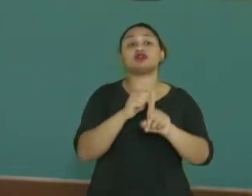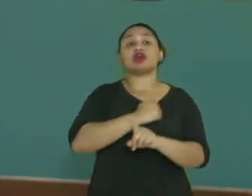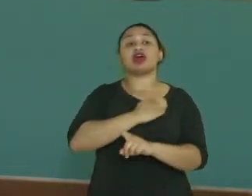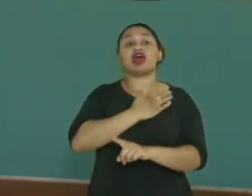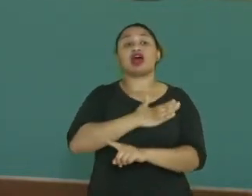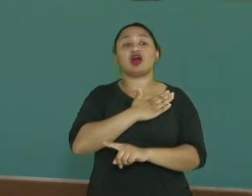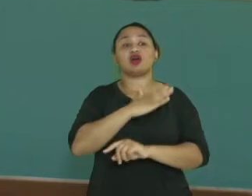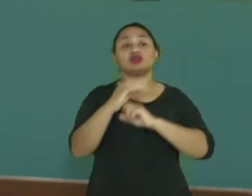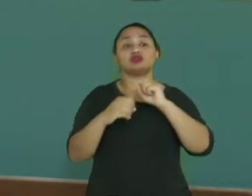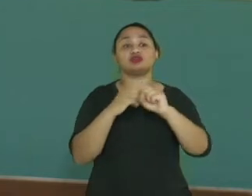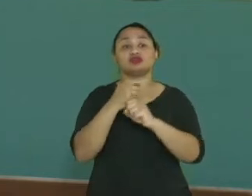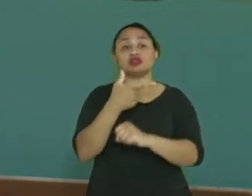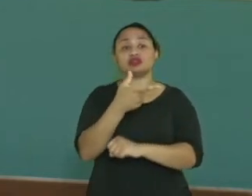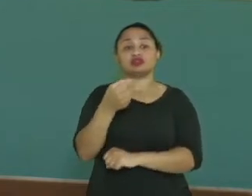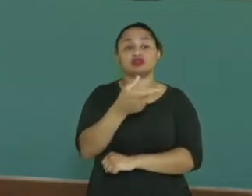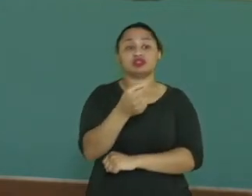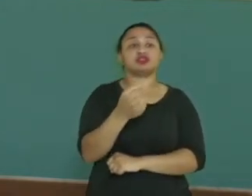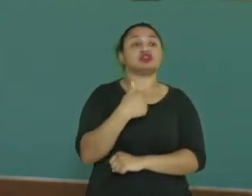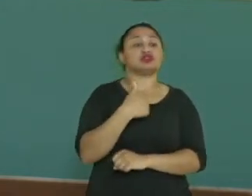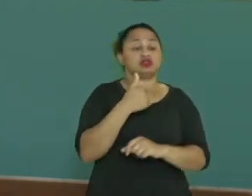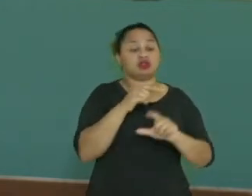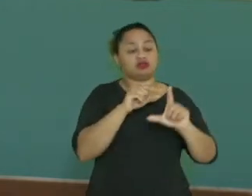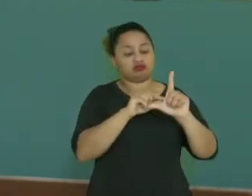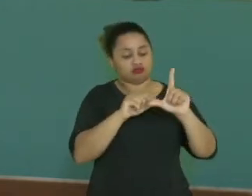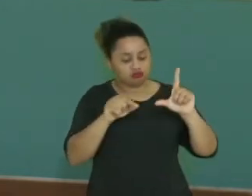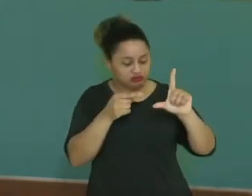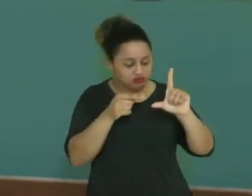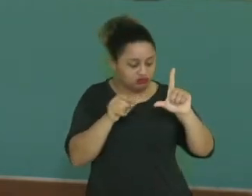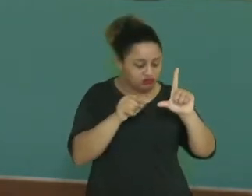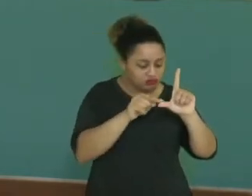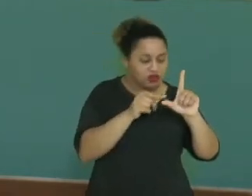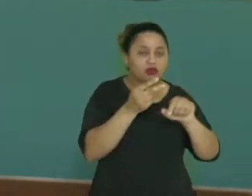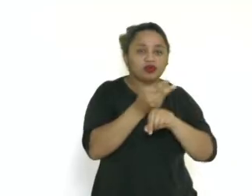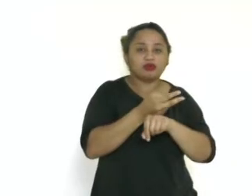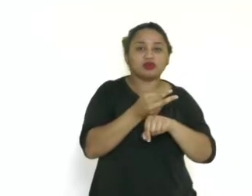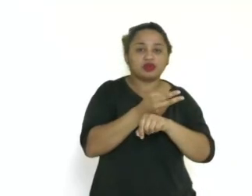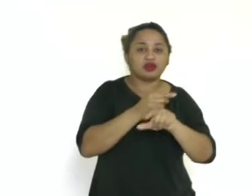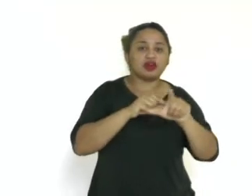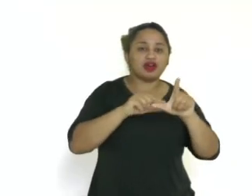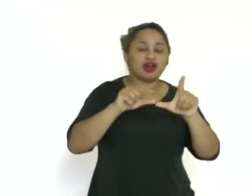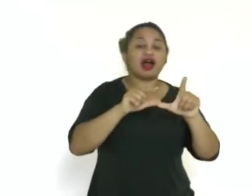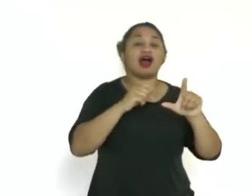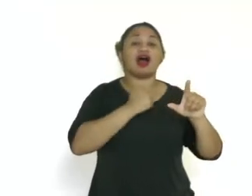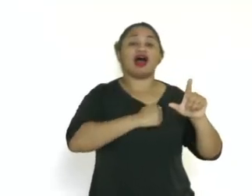de 2020? Então, quantas mortes que tiveram ali em agosto de 2020? Ó,